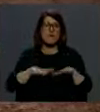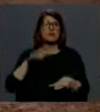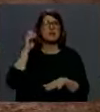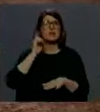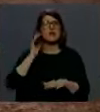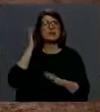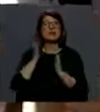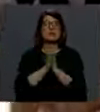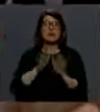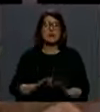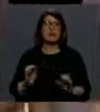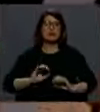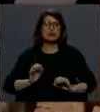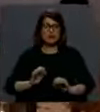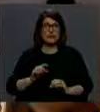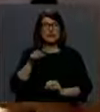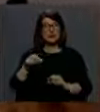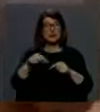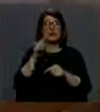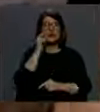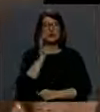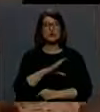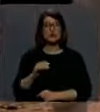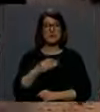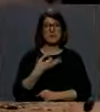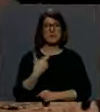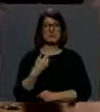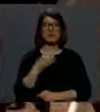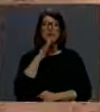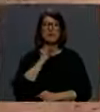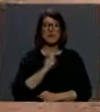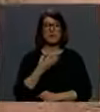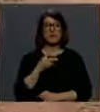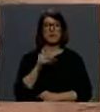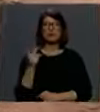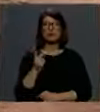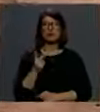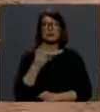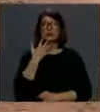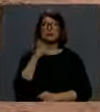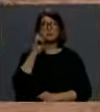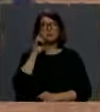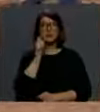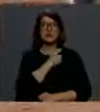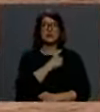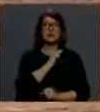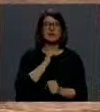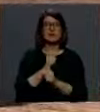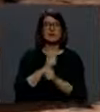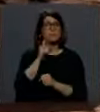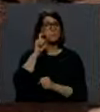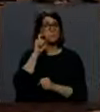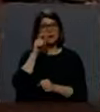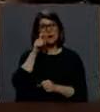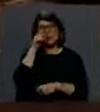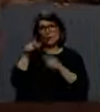santos. Esta é a exploração de João Pinto, que com o filho Paulo tomam as precauções em casa e no trabalho como todos os